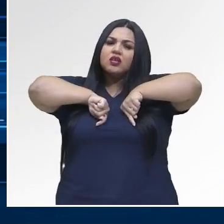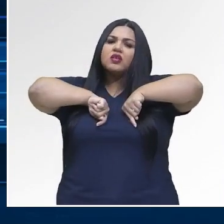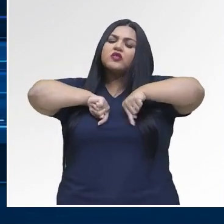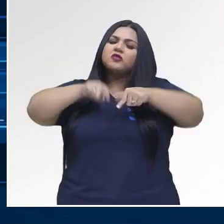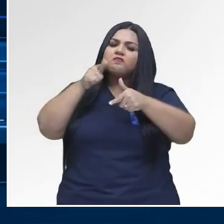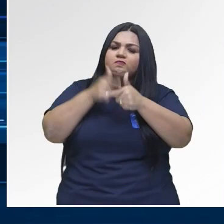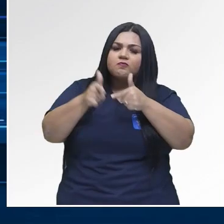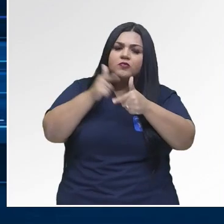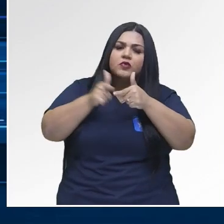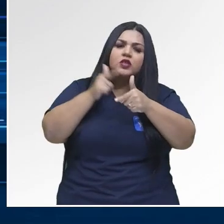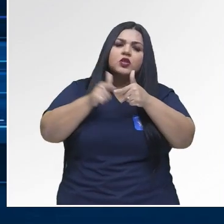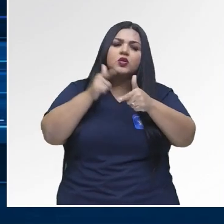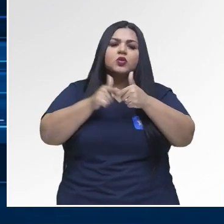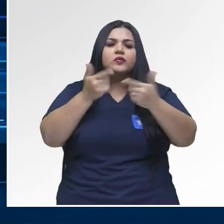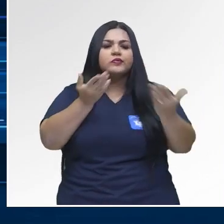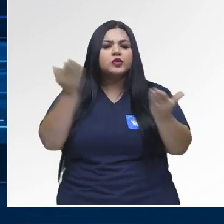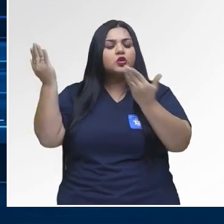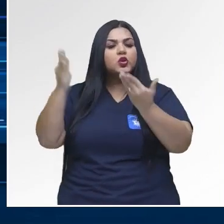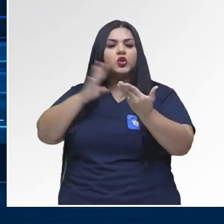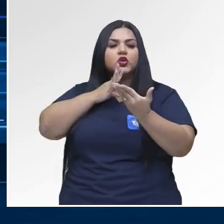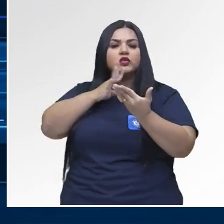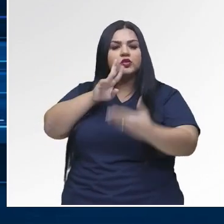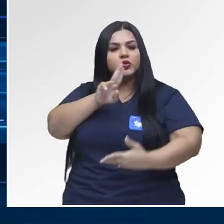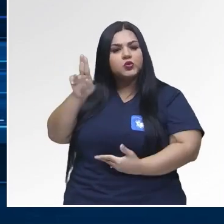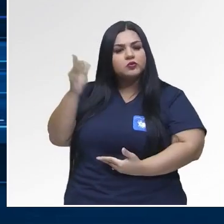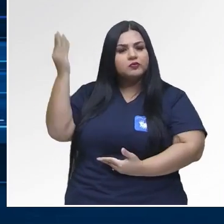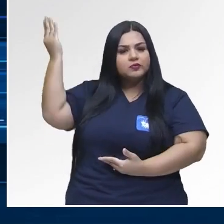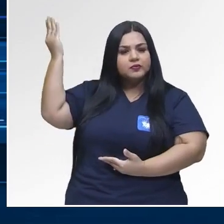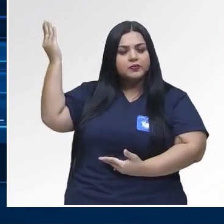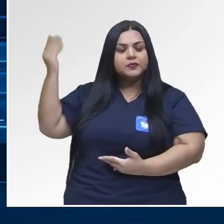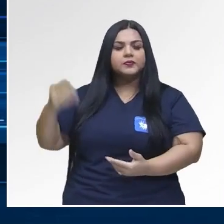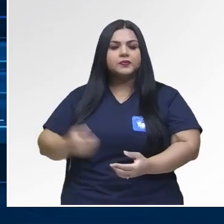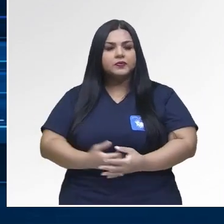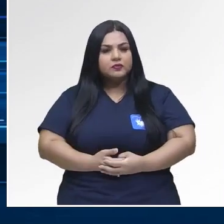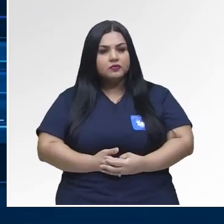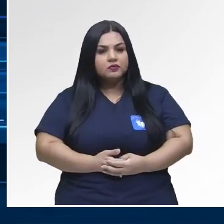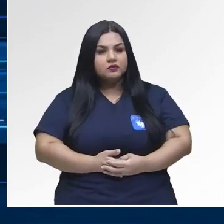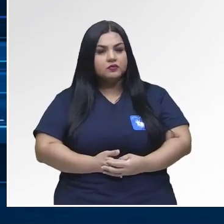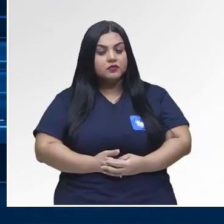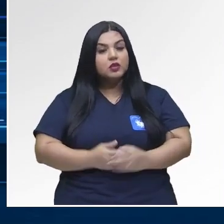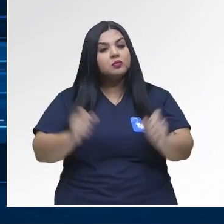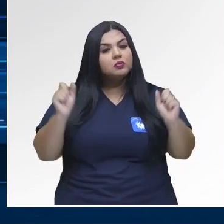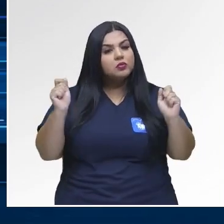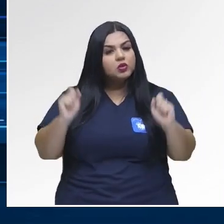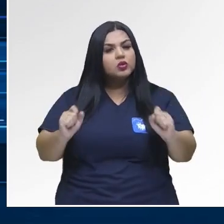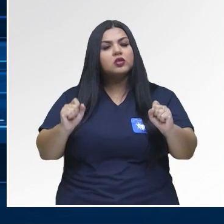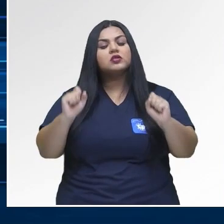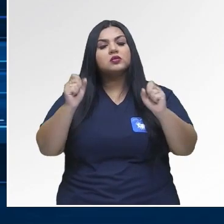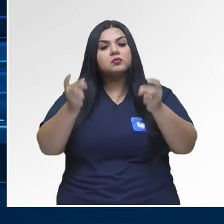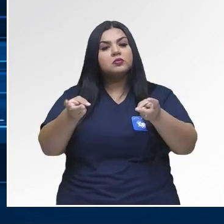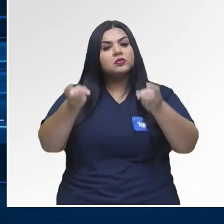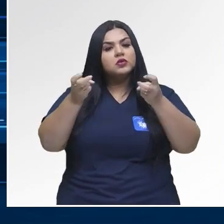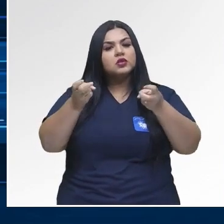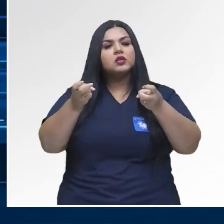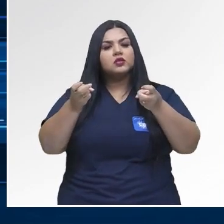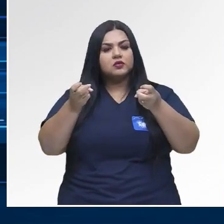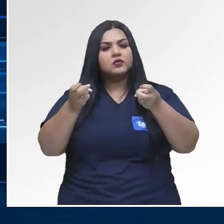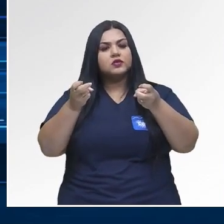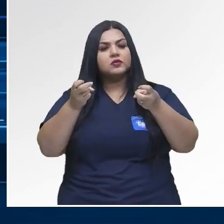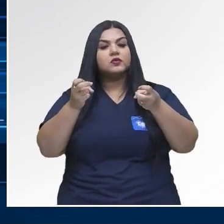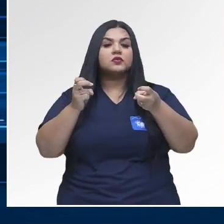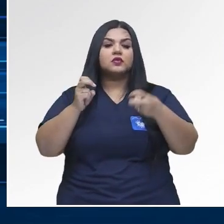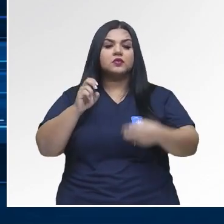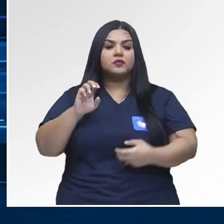gente conhece como bronquite crônica. E aí, essa afecção pode preceder ou acompanhar enfisema pulmonar.